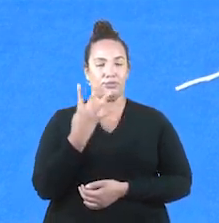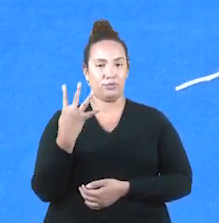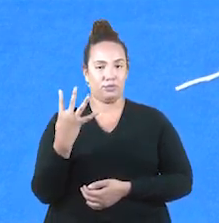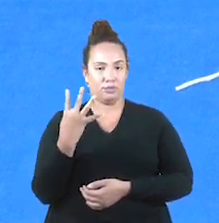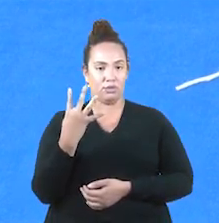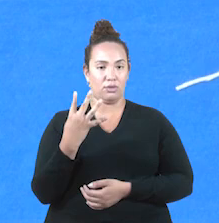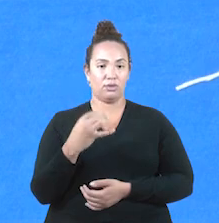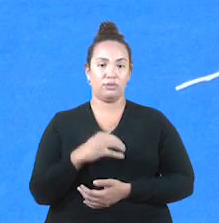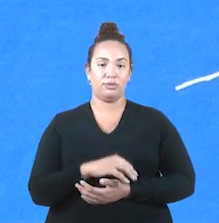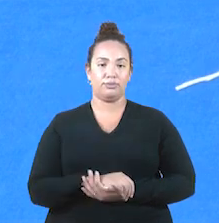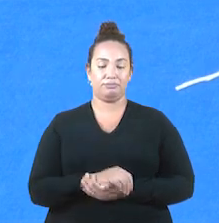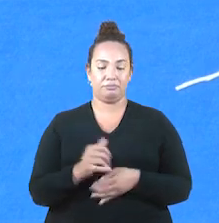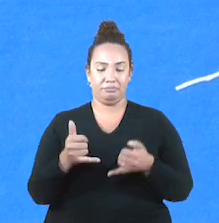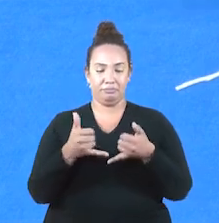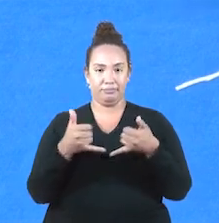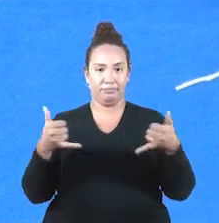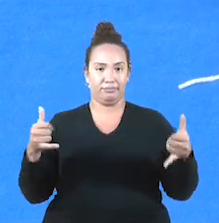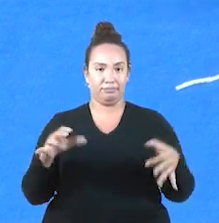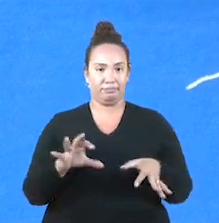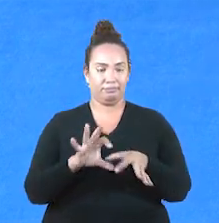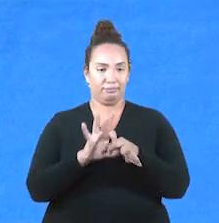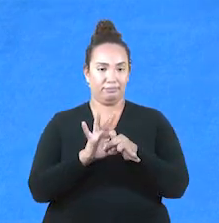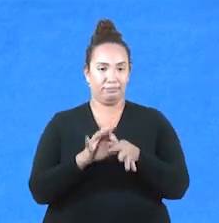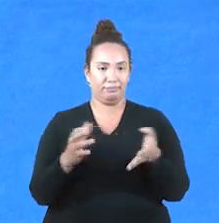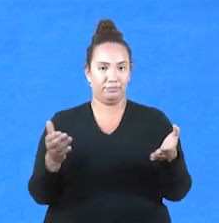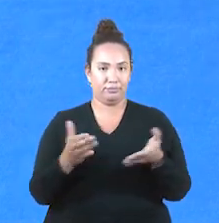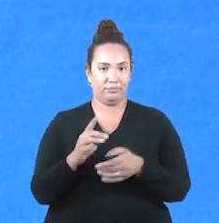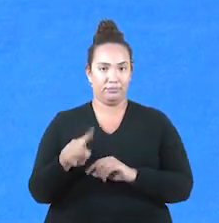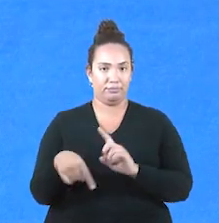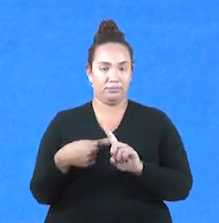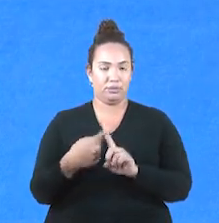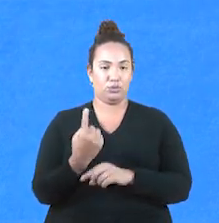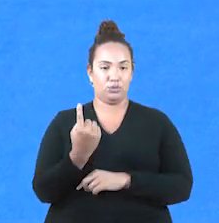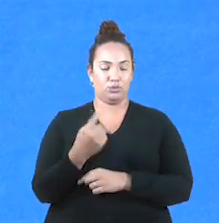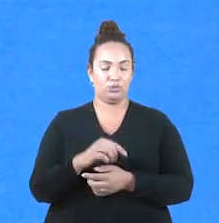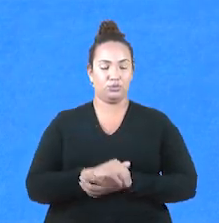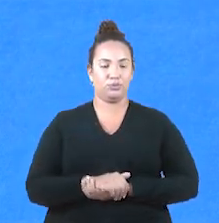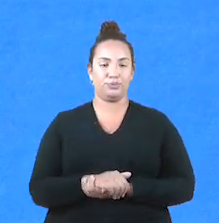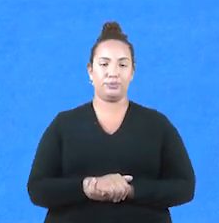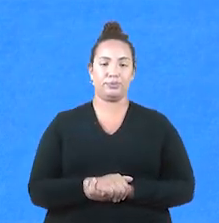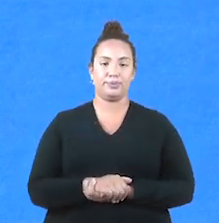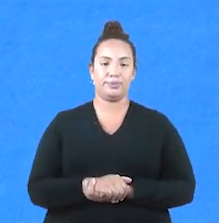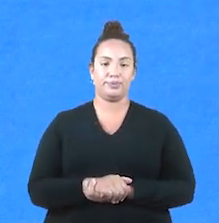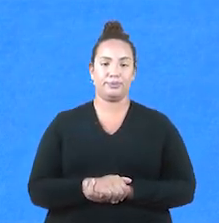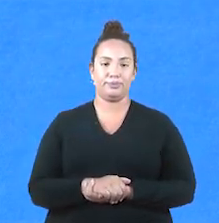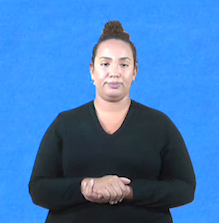Quatro pedaços de barbantes unidos. Agora mais um.